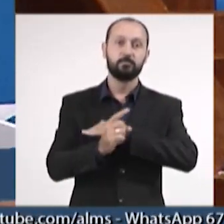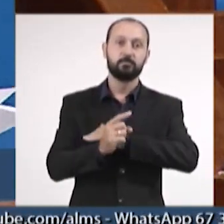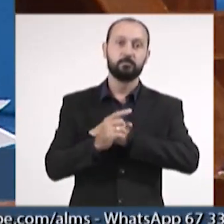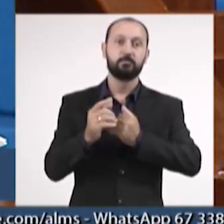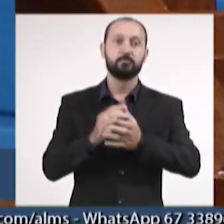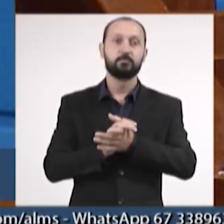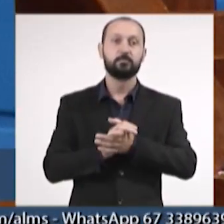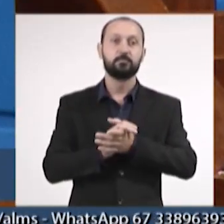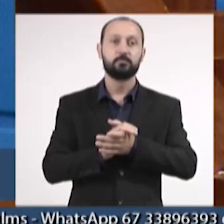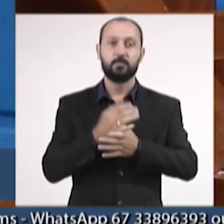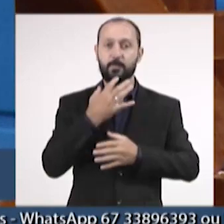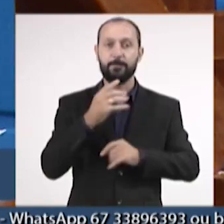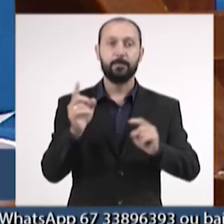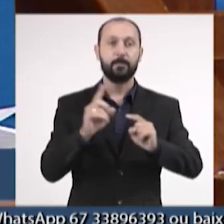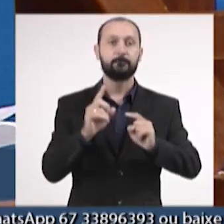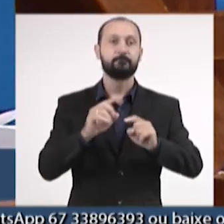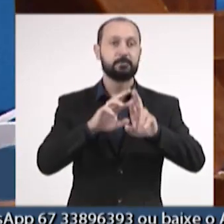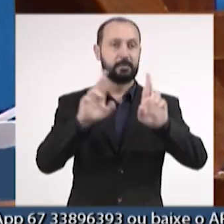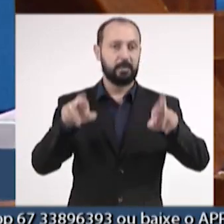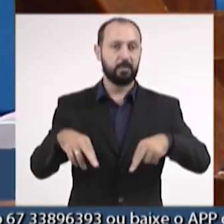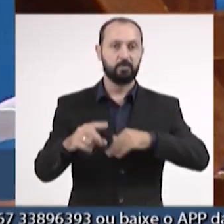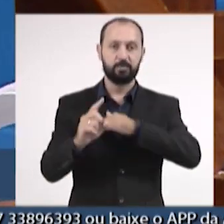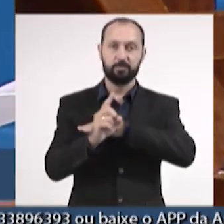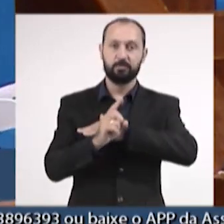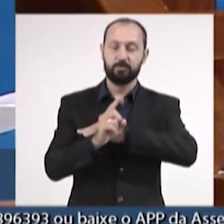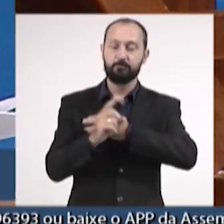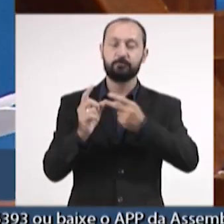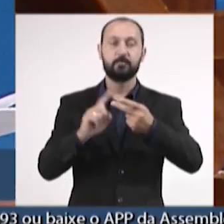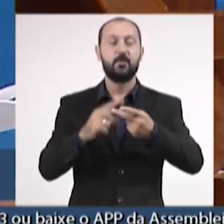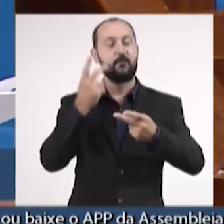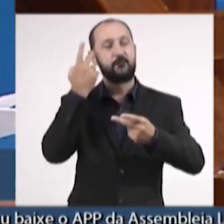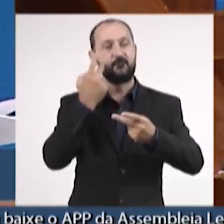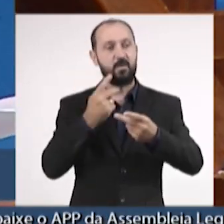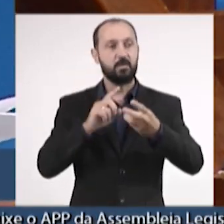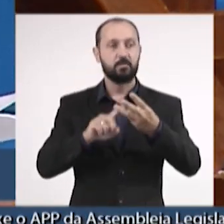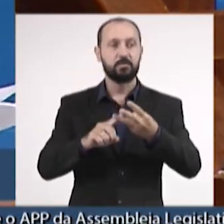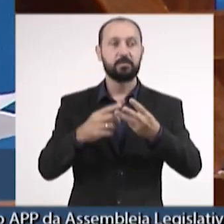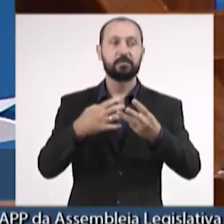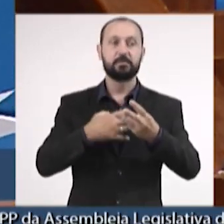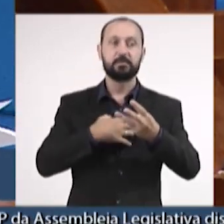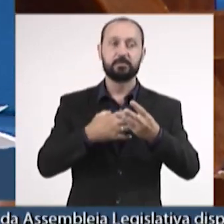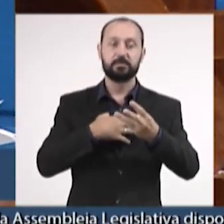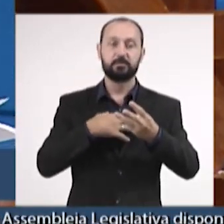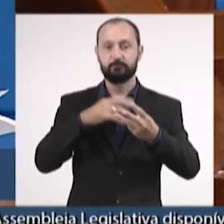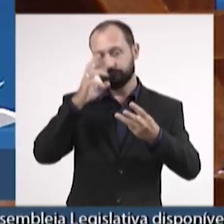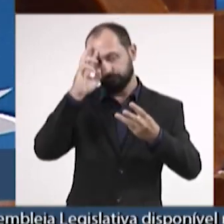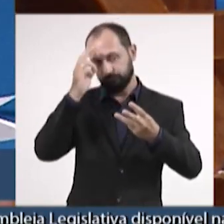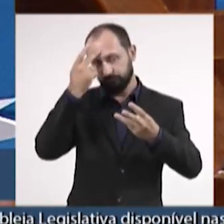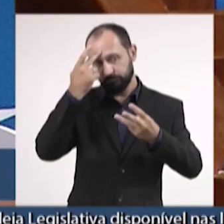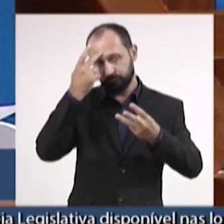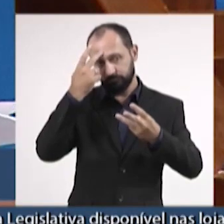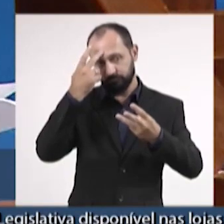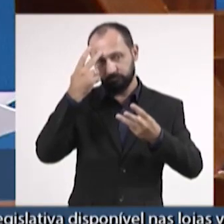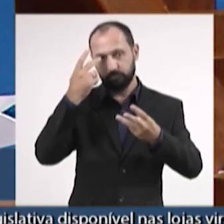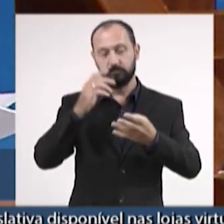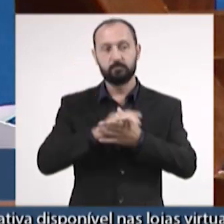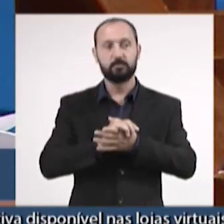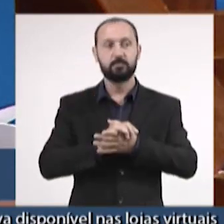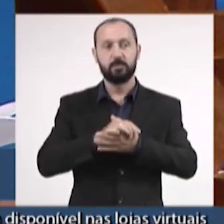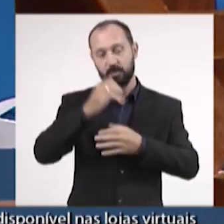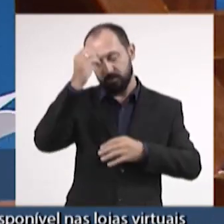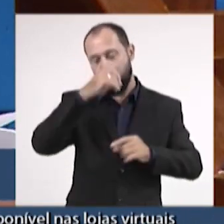disponíveis, desconhecimento da rede de atendimento, vergonha, sentimentos ambivalentes em relação ao autor e